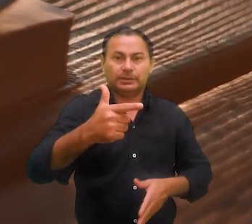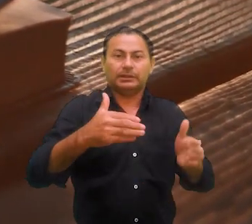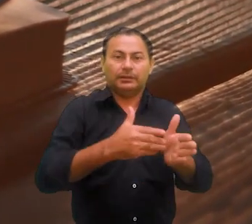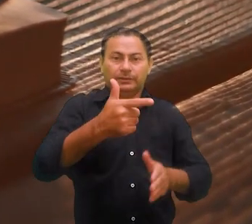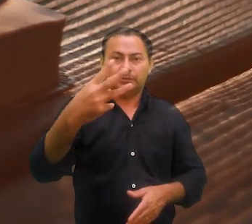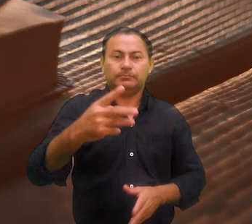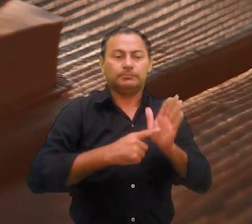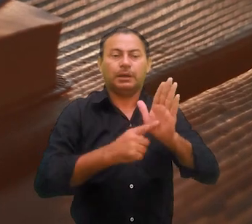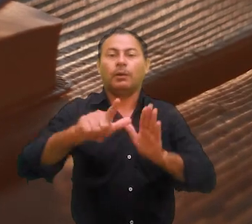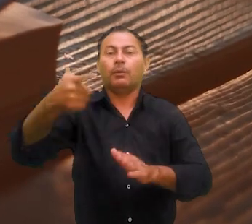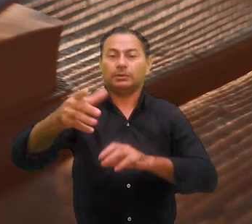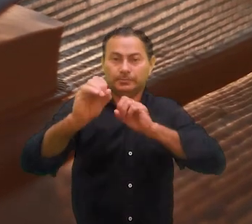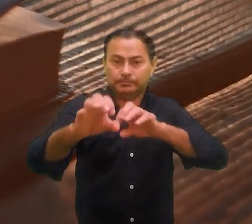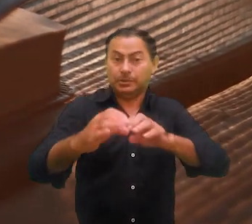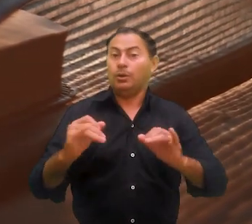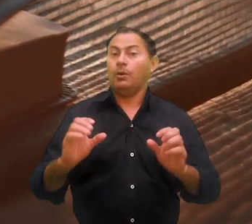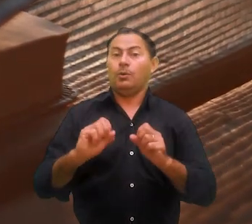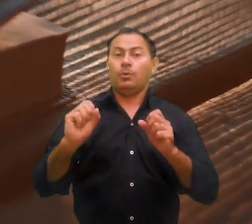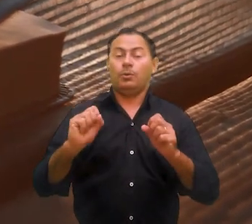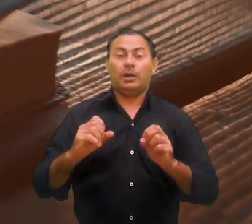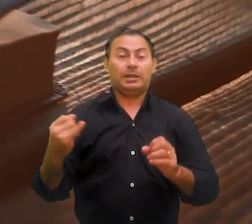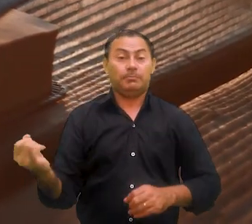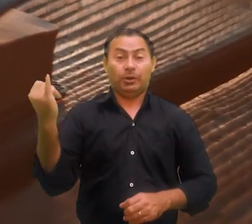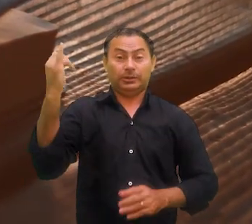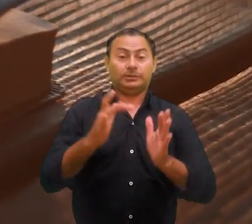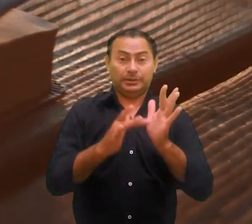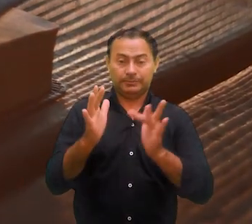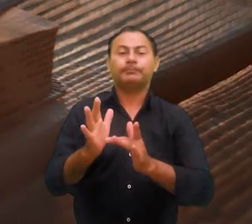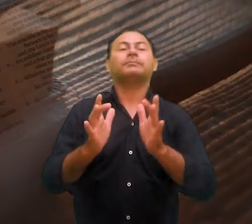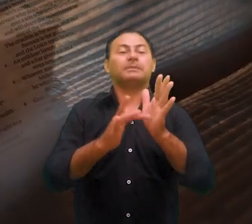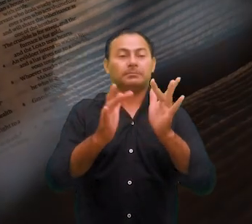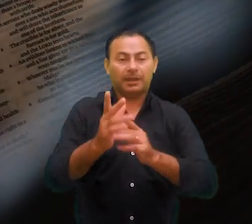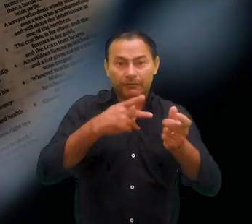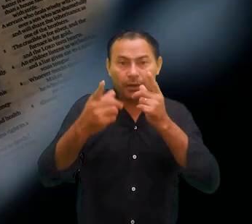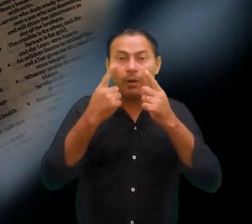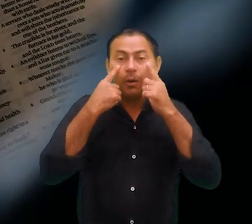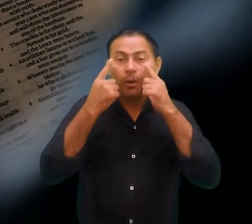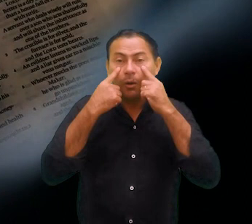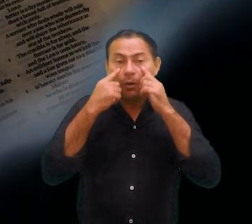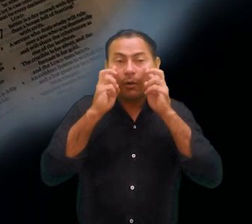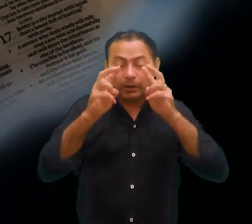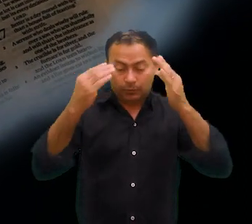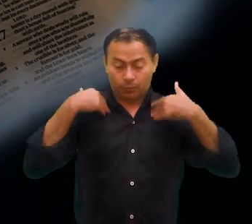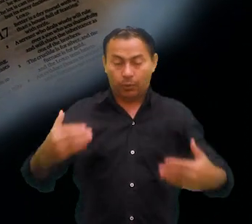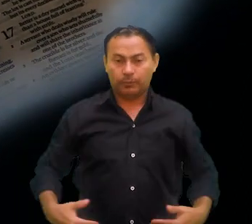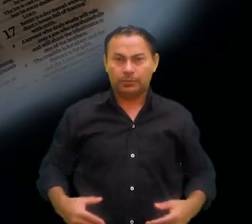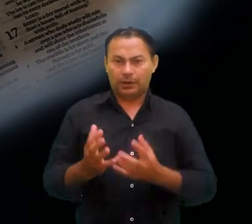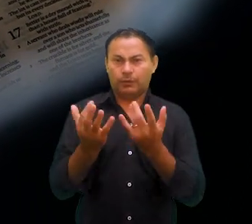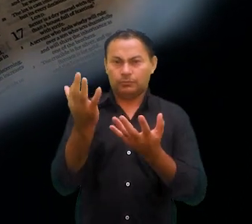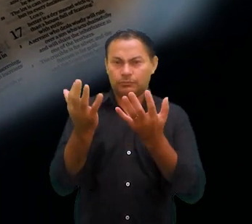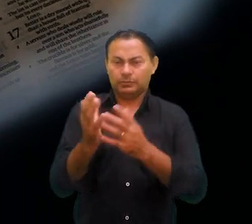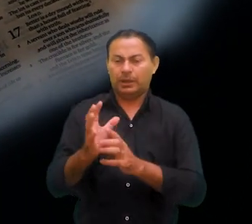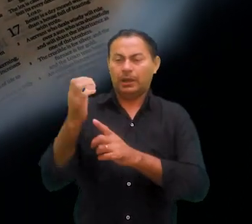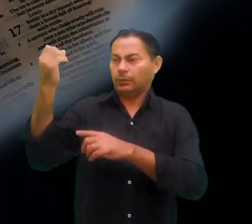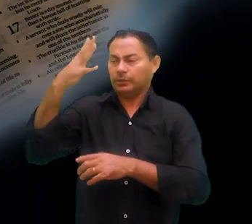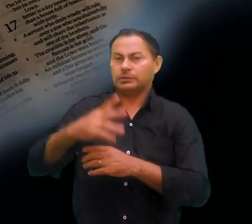versículos 22 e 23 apresentam outro ensino precioso de Jesus. Ele diz, os olhos são a candeia do corpo.